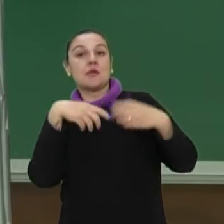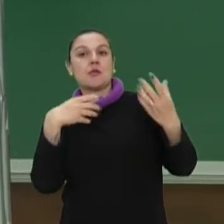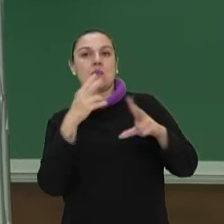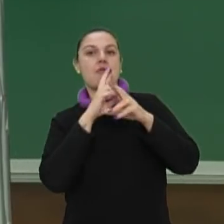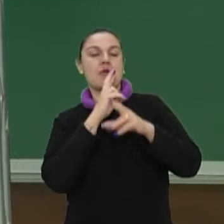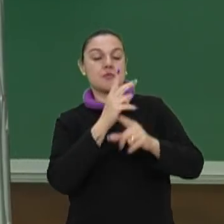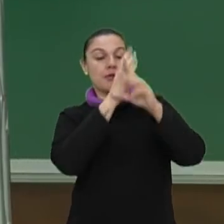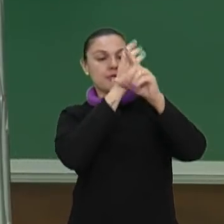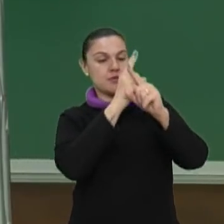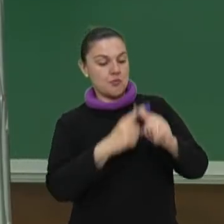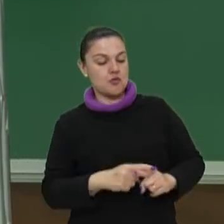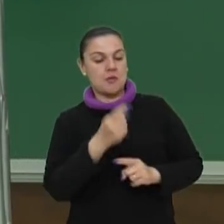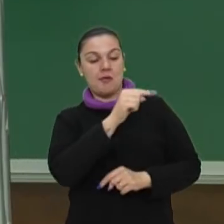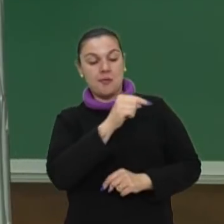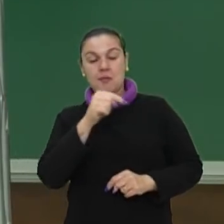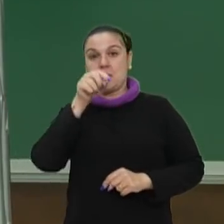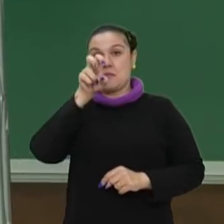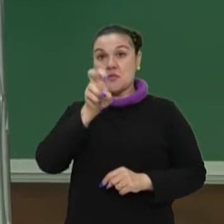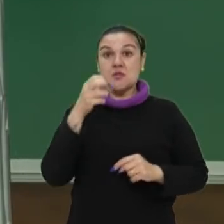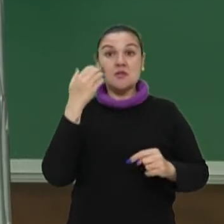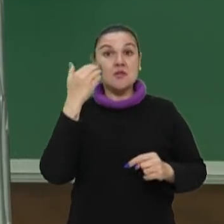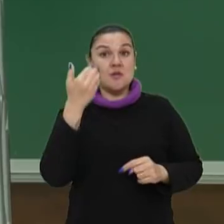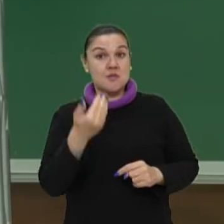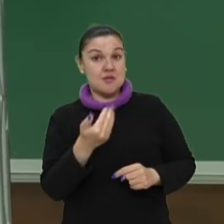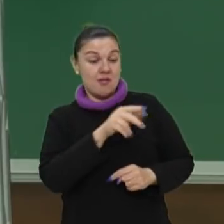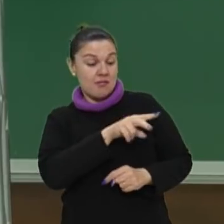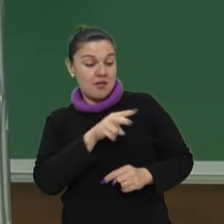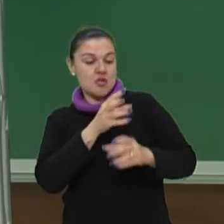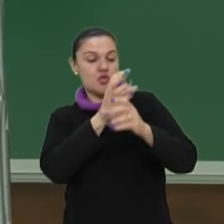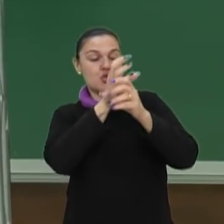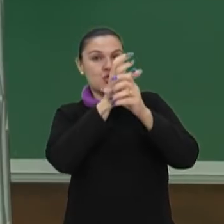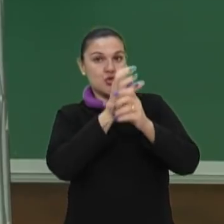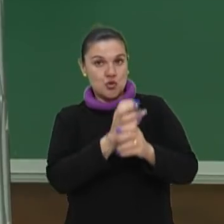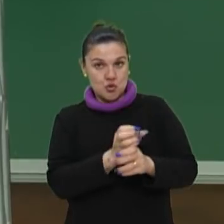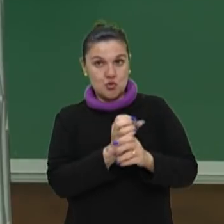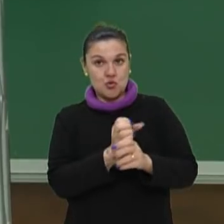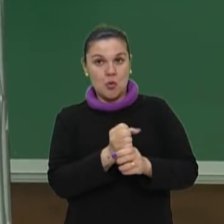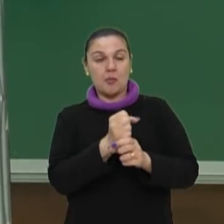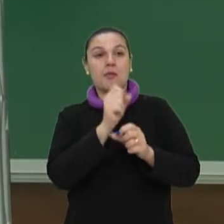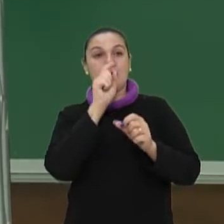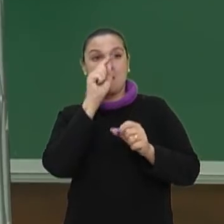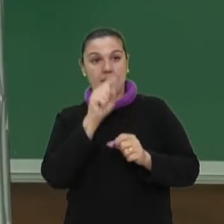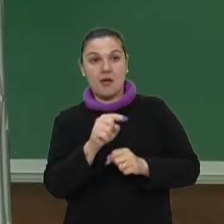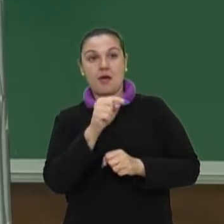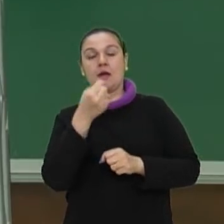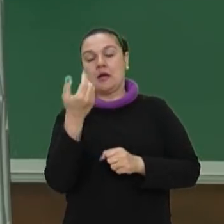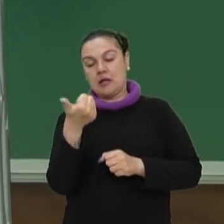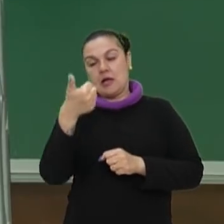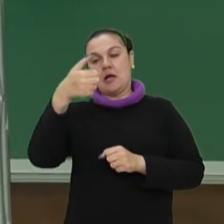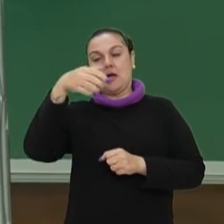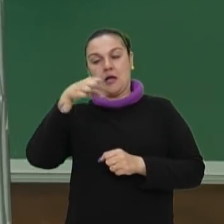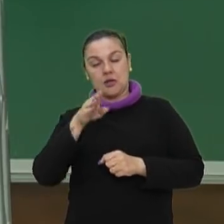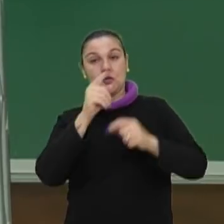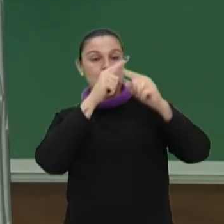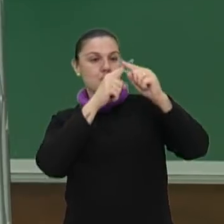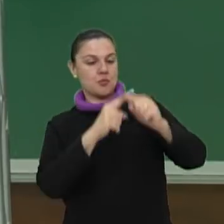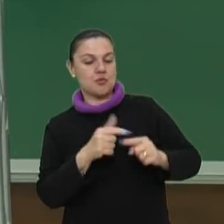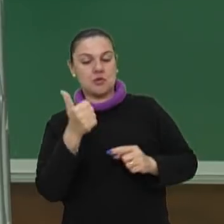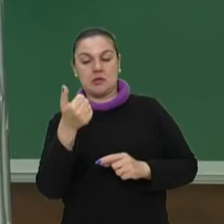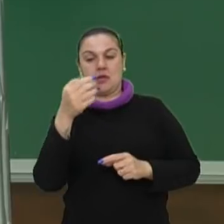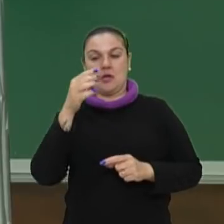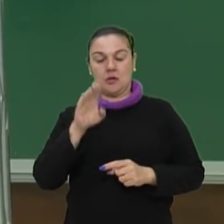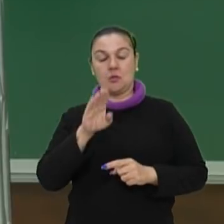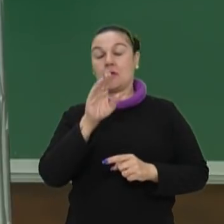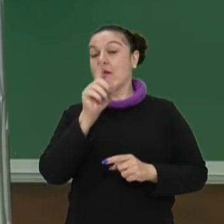das raízes é menos 5. Então eu sei que somando as duas raízes dá 14 e multiplicando essas duas raízes dá